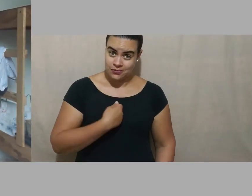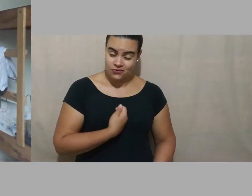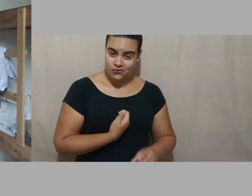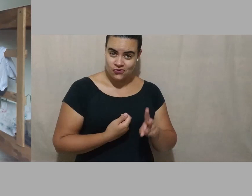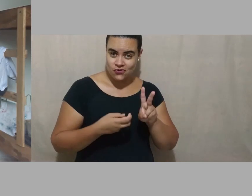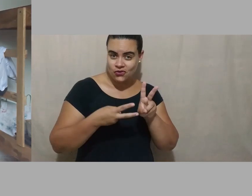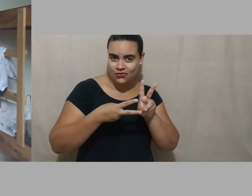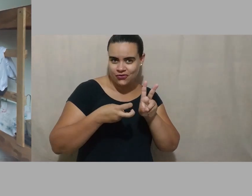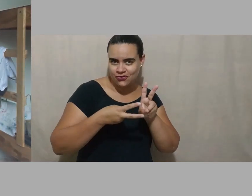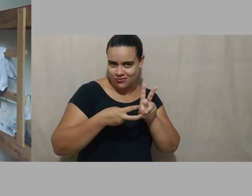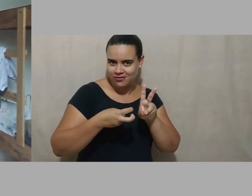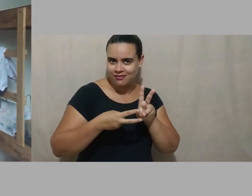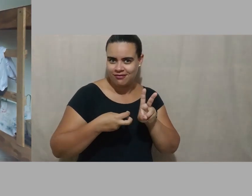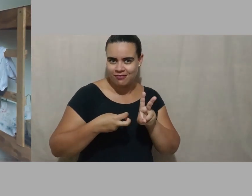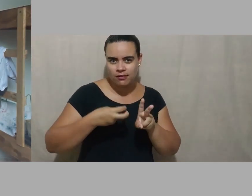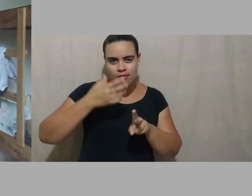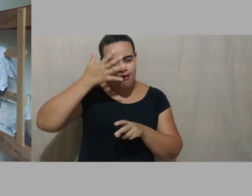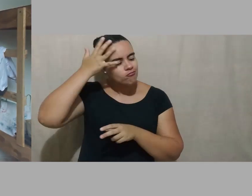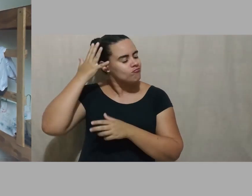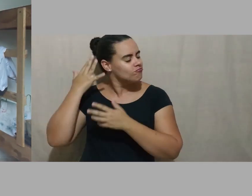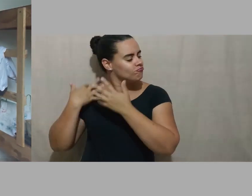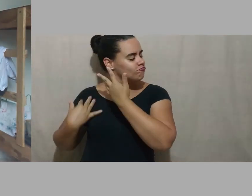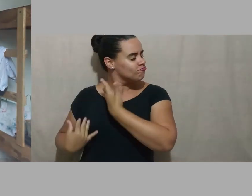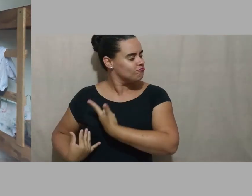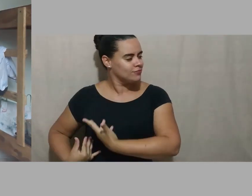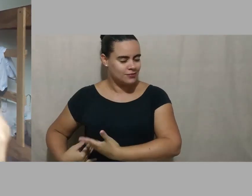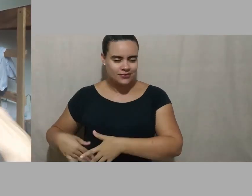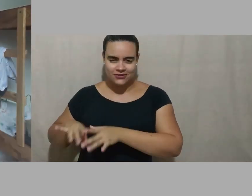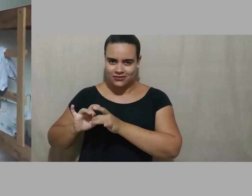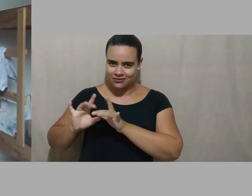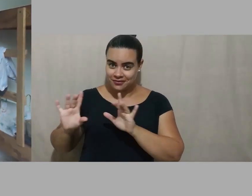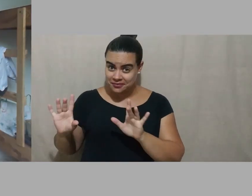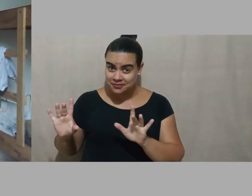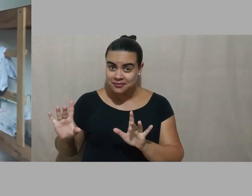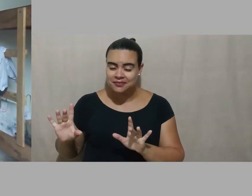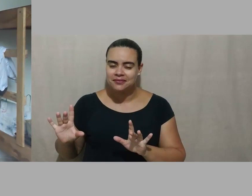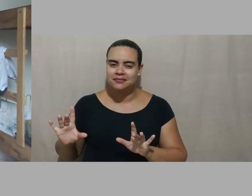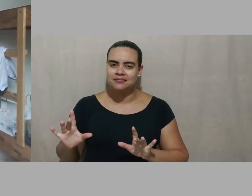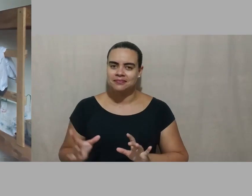Sou indígena, tenho os cabelos lisos e estão soltos.